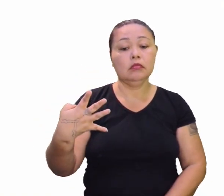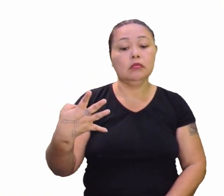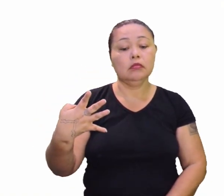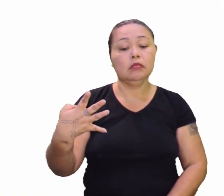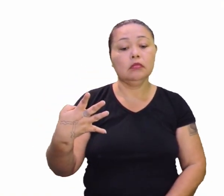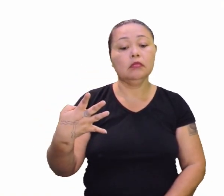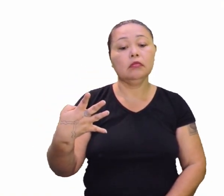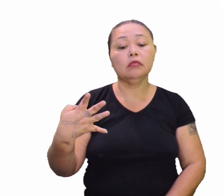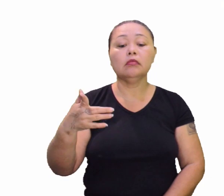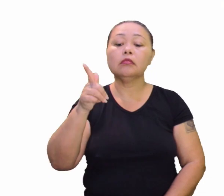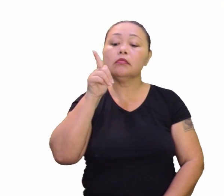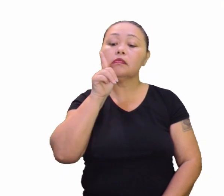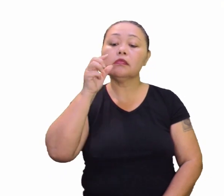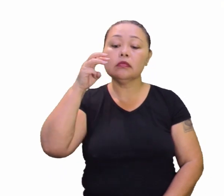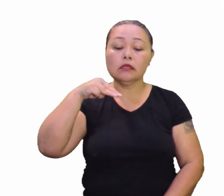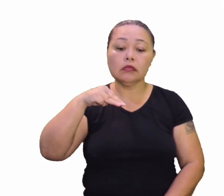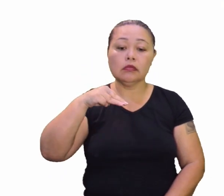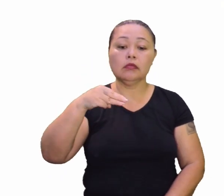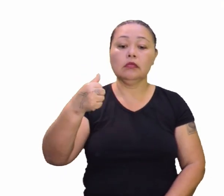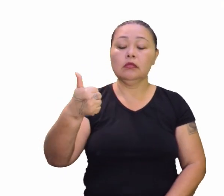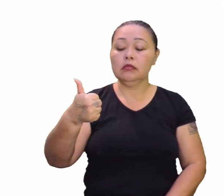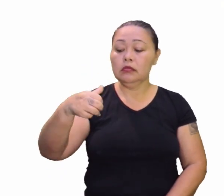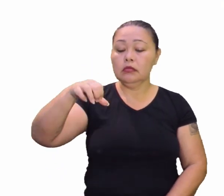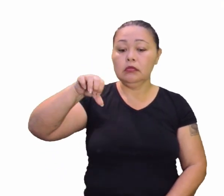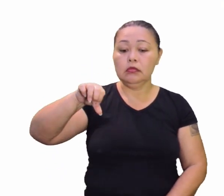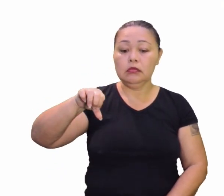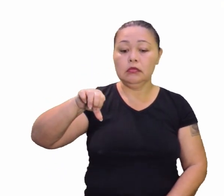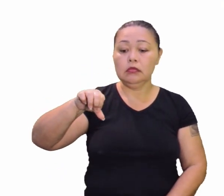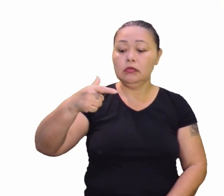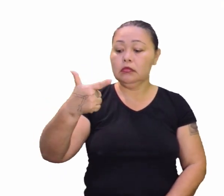1914. Muito bem. Guajará-Mirim,